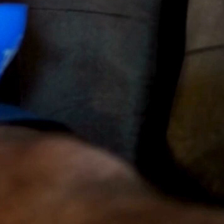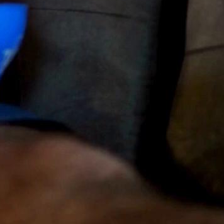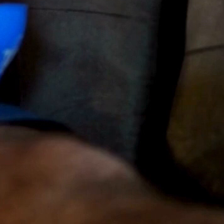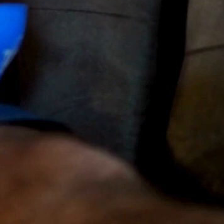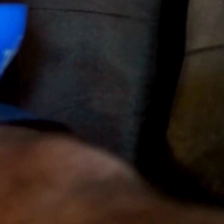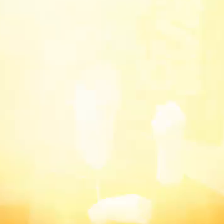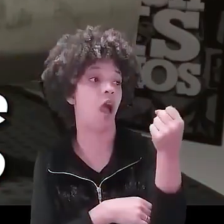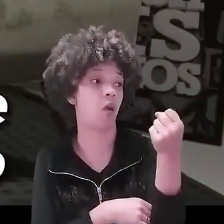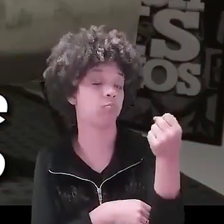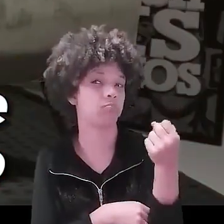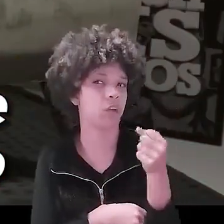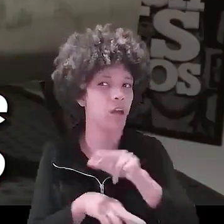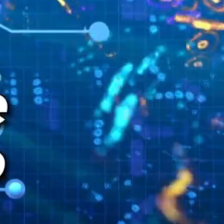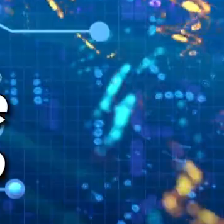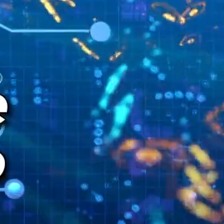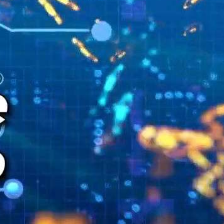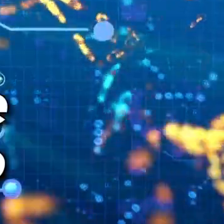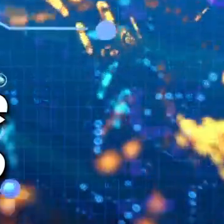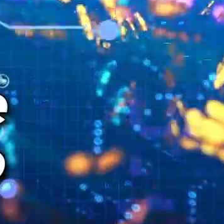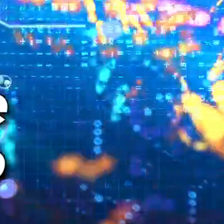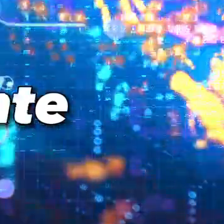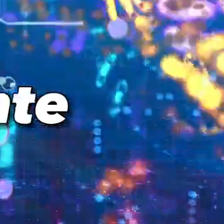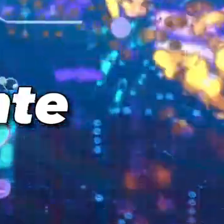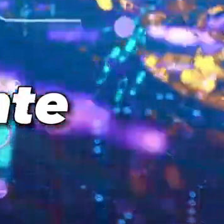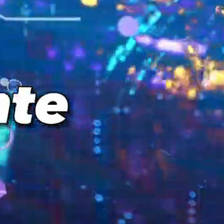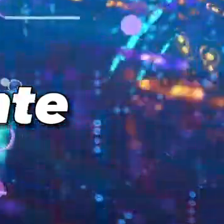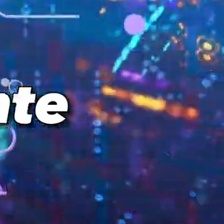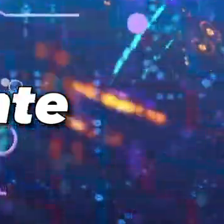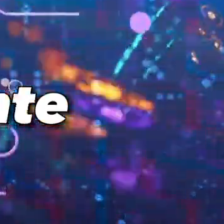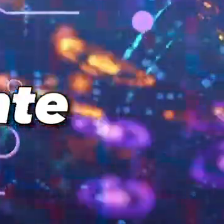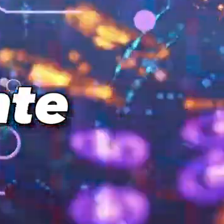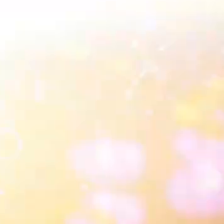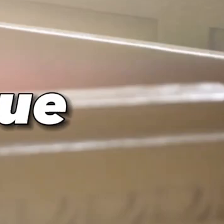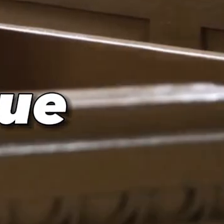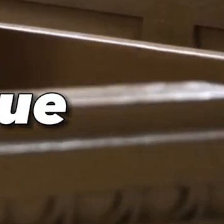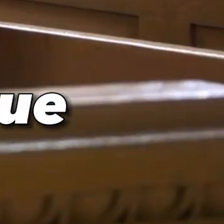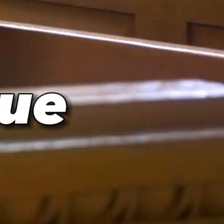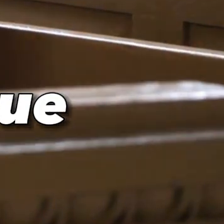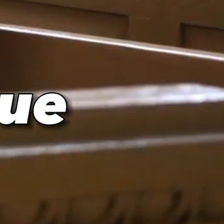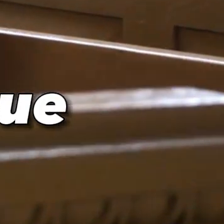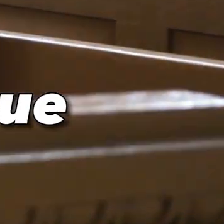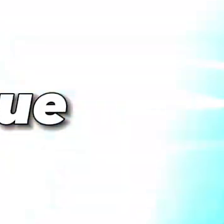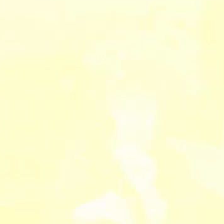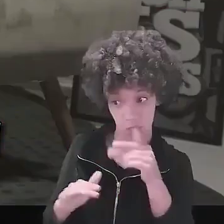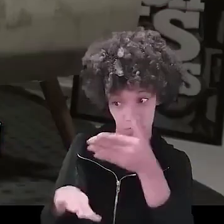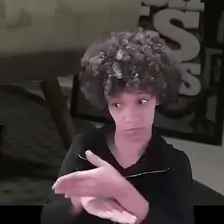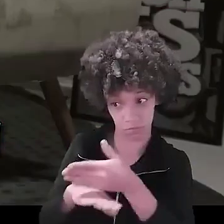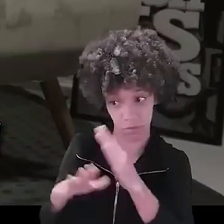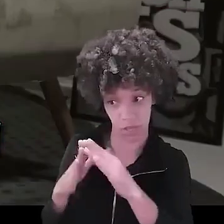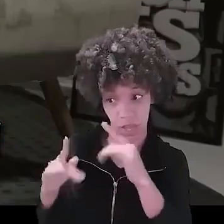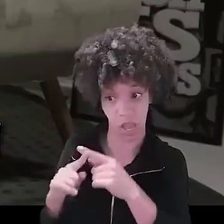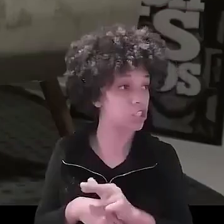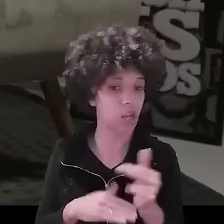usa álcool, etc., você vai ver uma atividade aumentada de uma região chamada de núcleo accumbens naquela pessoa. Se você pegou uma pessoa que foi à igreja,